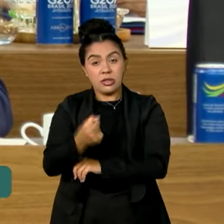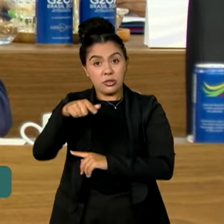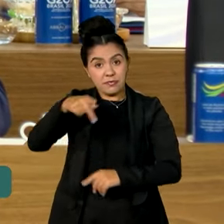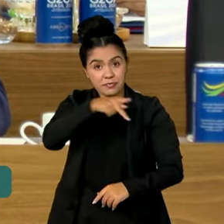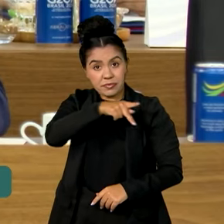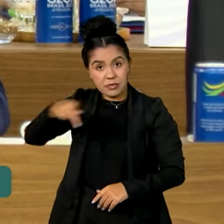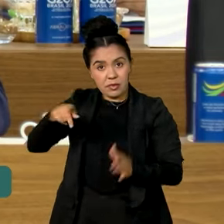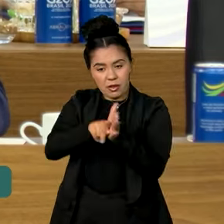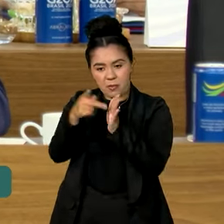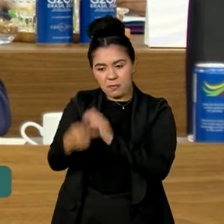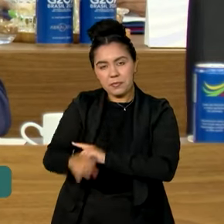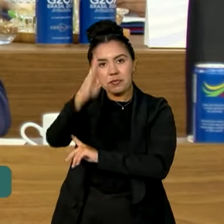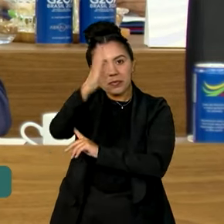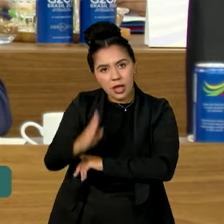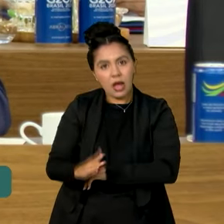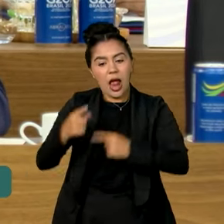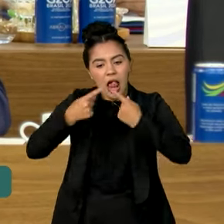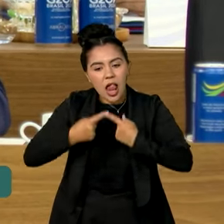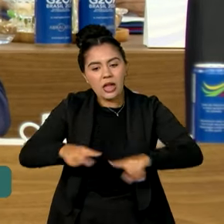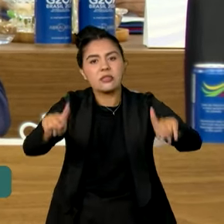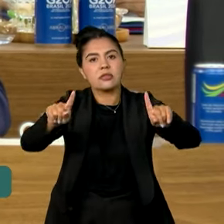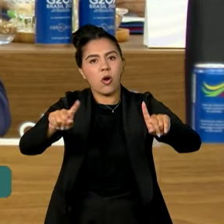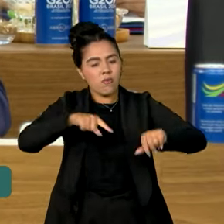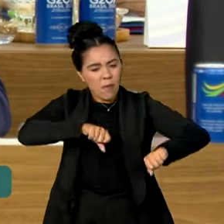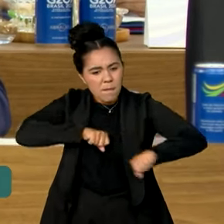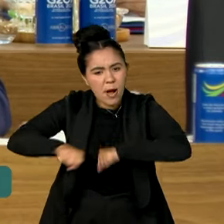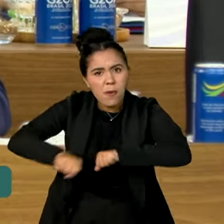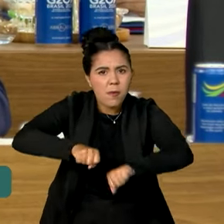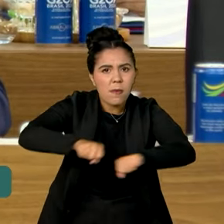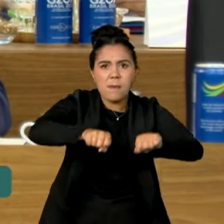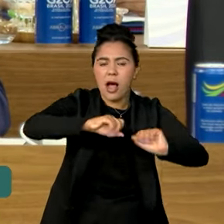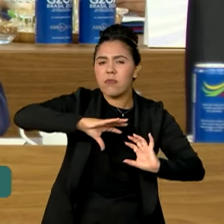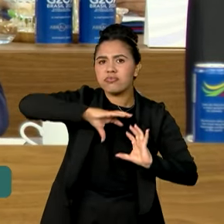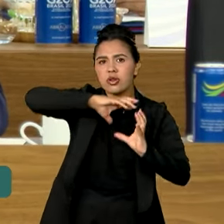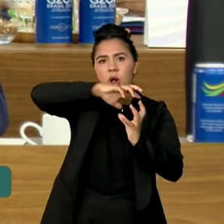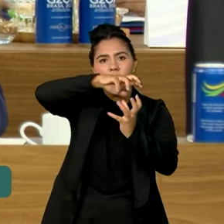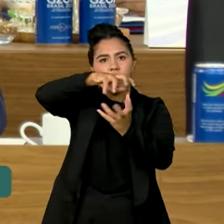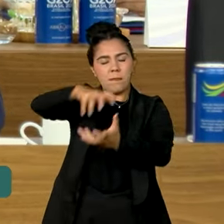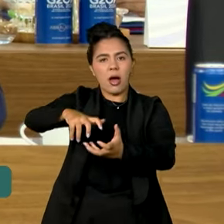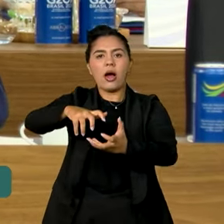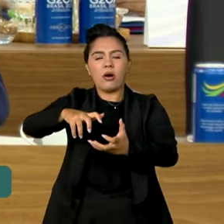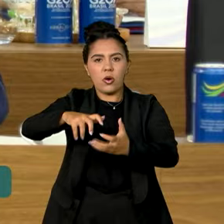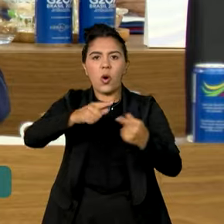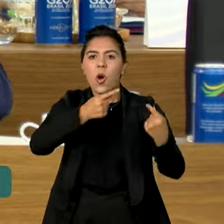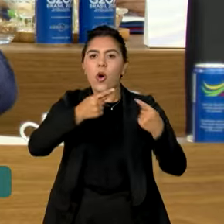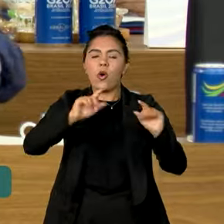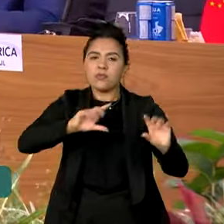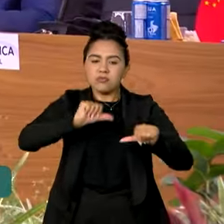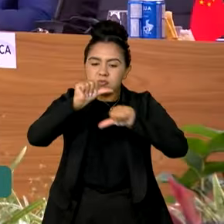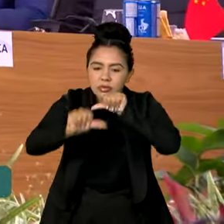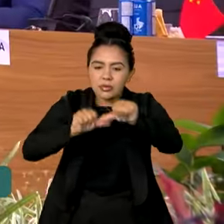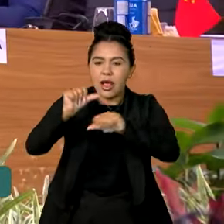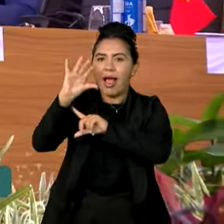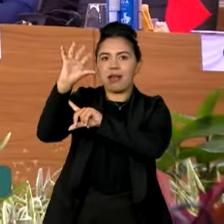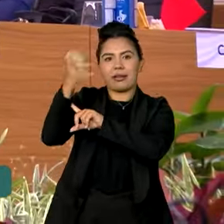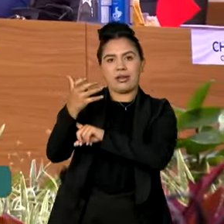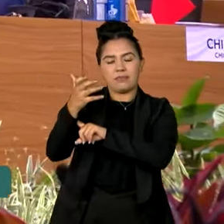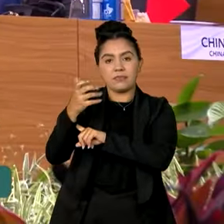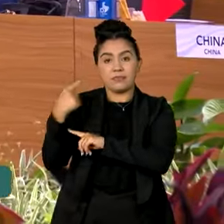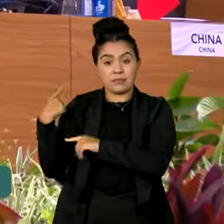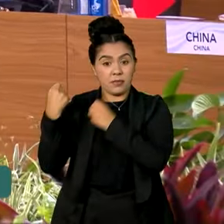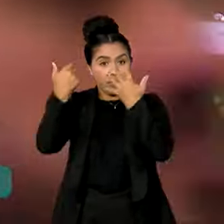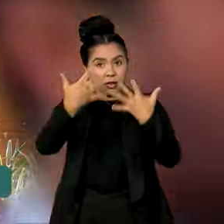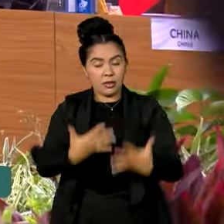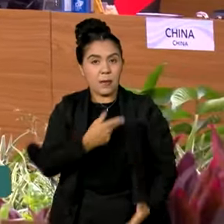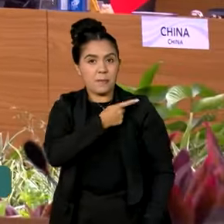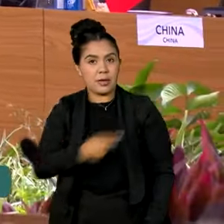brasileira lançou a força-tarefa para a mobilização global contra a mudança do clima. Lula pediu o